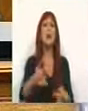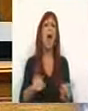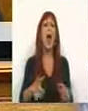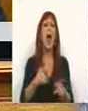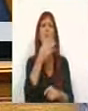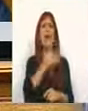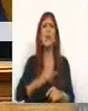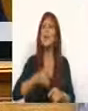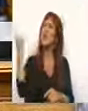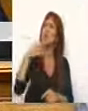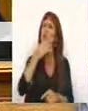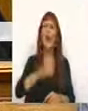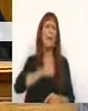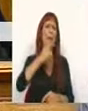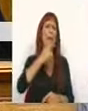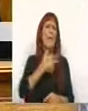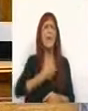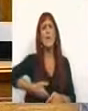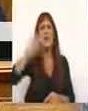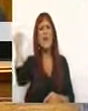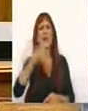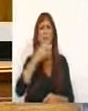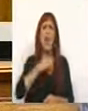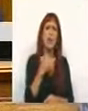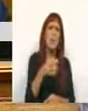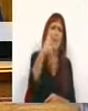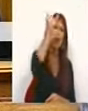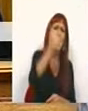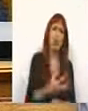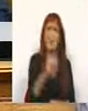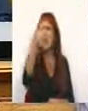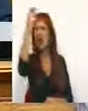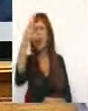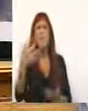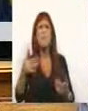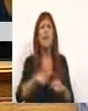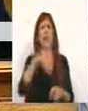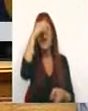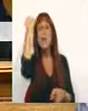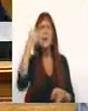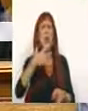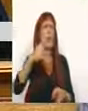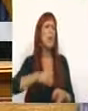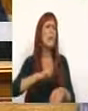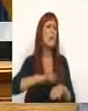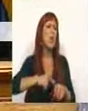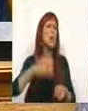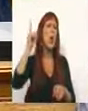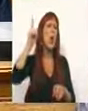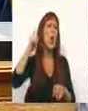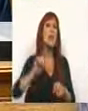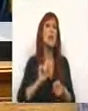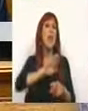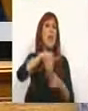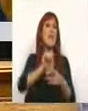vou falar do passado, e depois fala sistematicamente do passado e fala 2012, 2013, mas tem uma amnésia completa relativamente àquilo que foi o